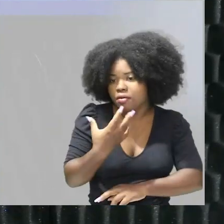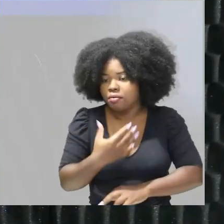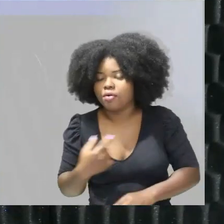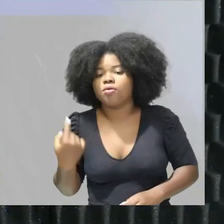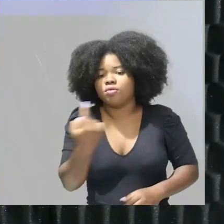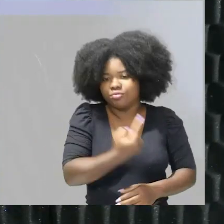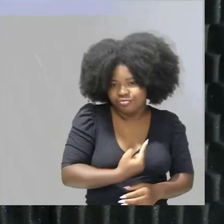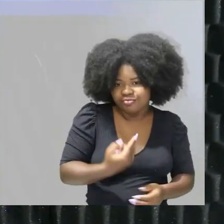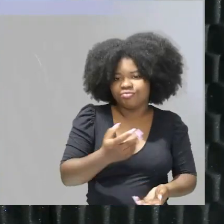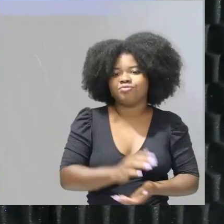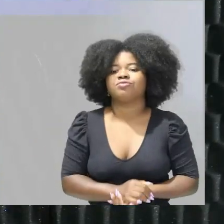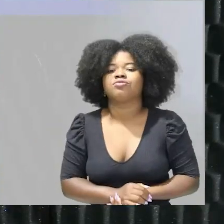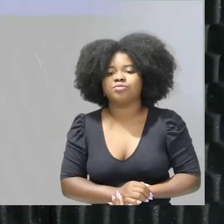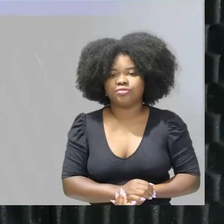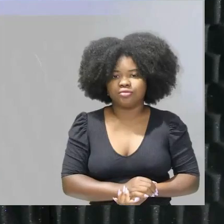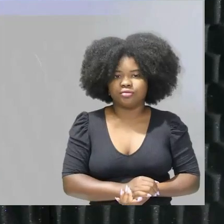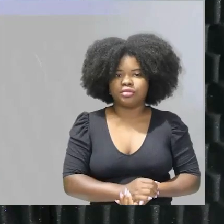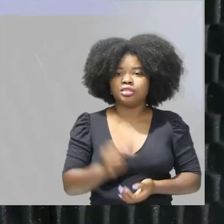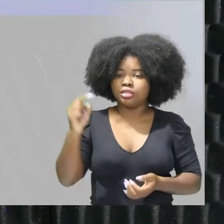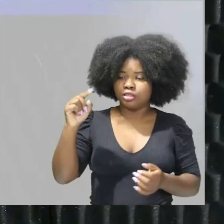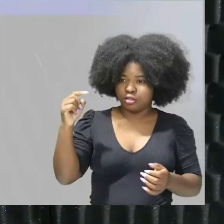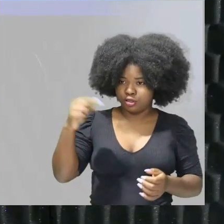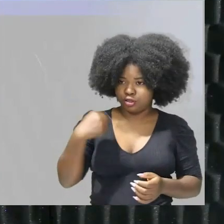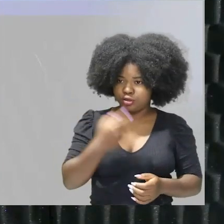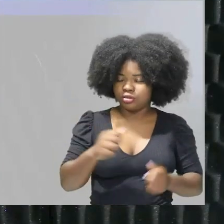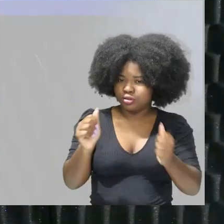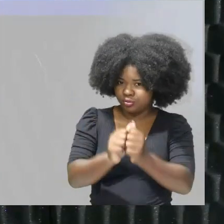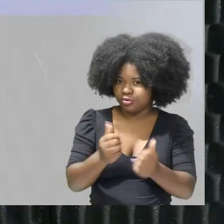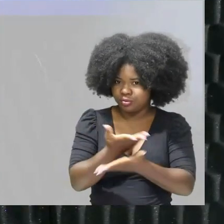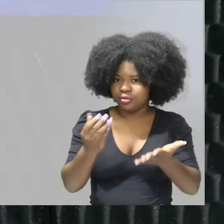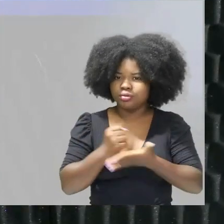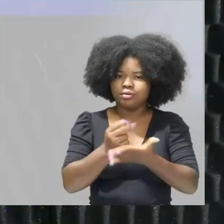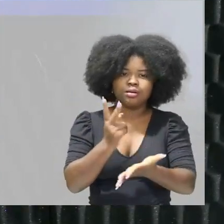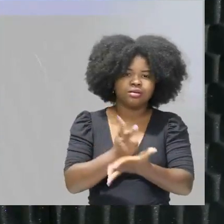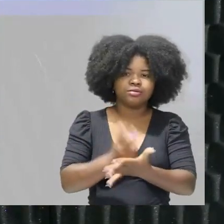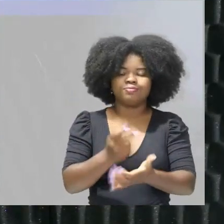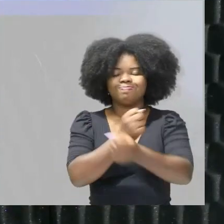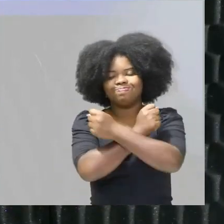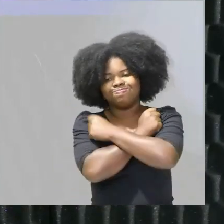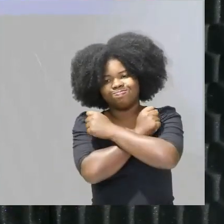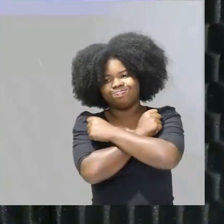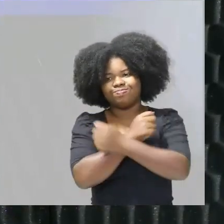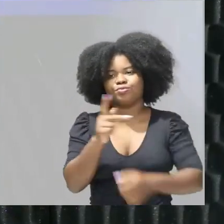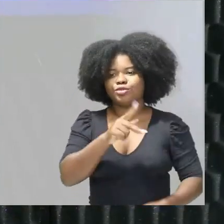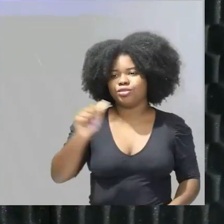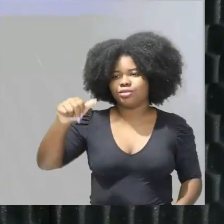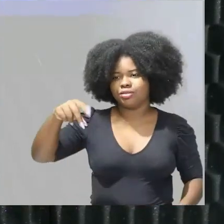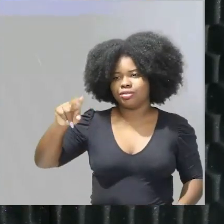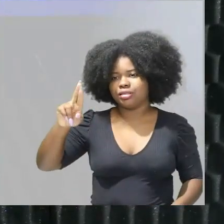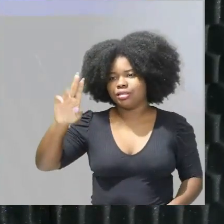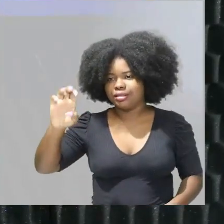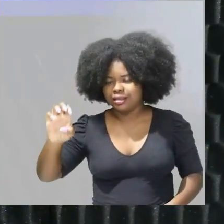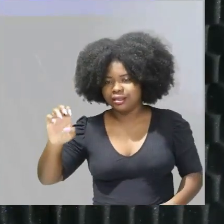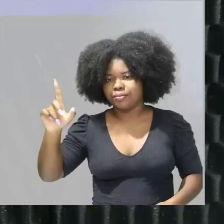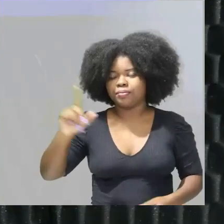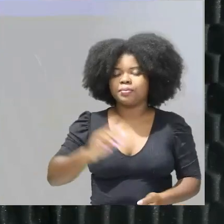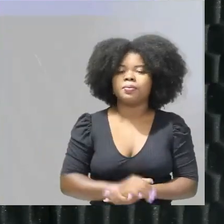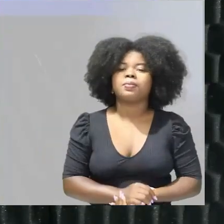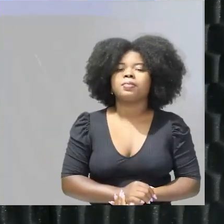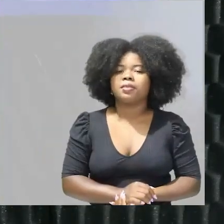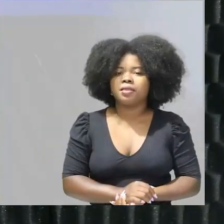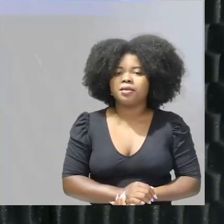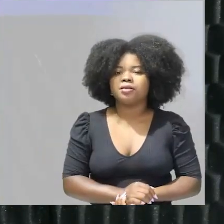contribuir cada vez mais e nós estamos aqui para ajudá-los sempre tá fico forte abraço sou da Luz deixando vocês aqui